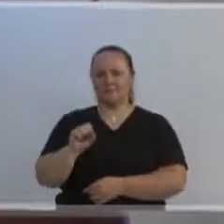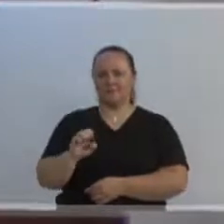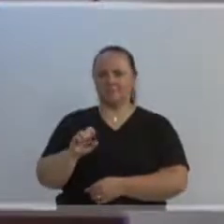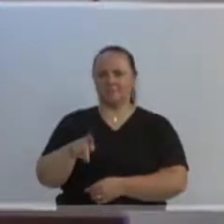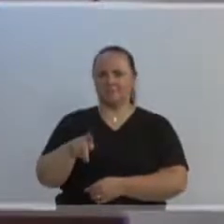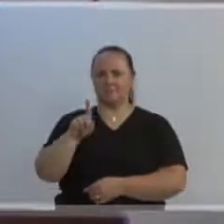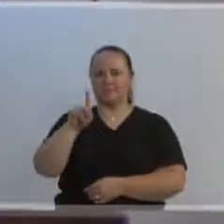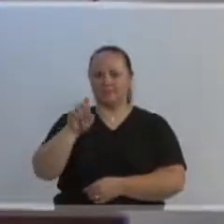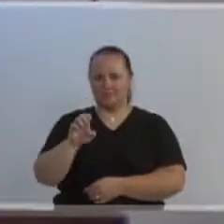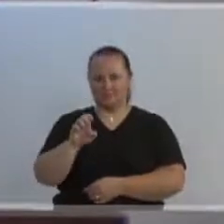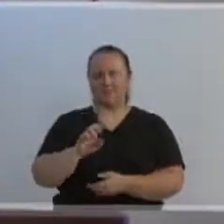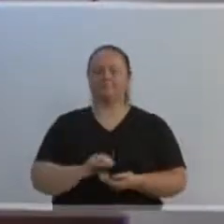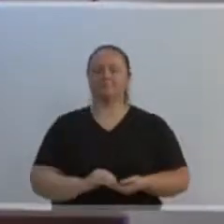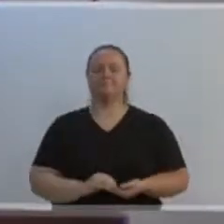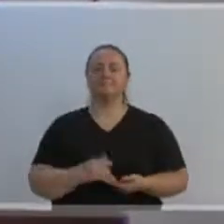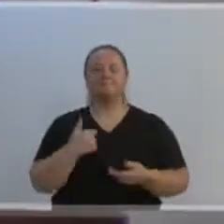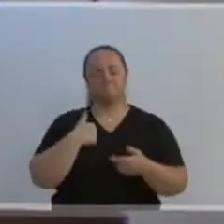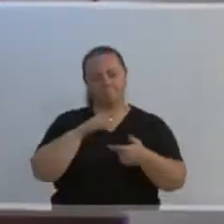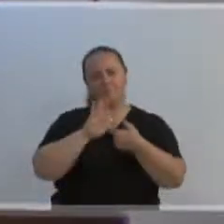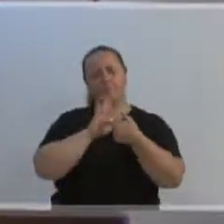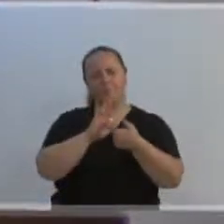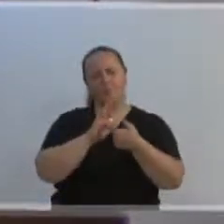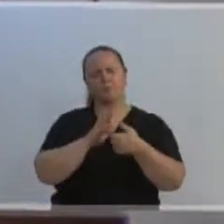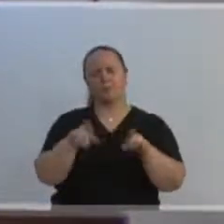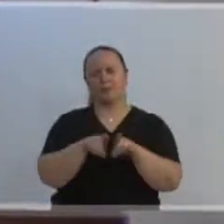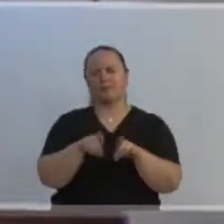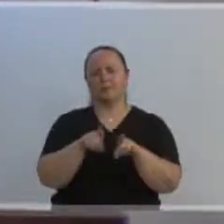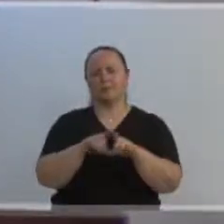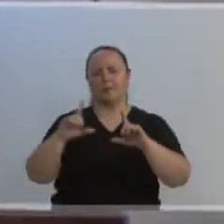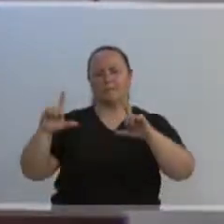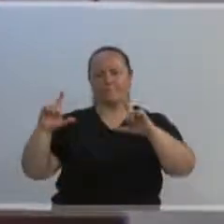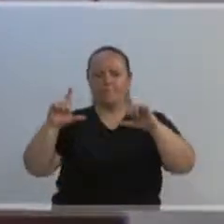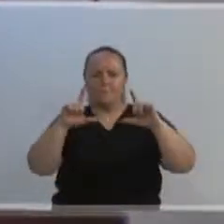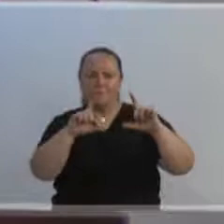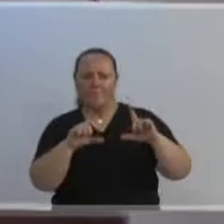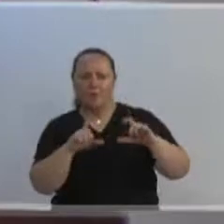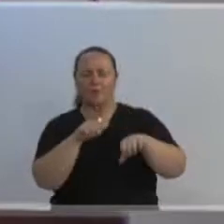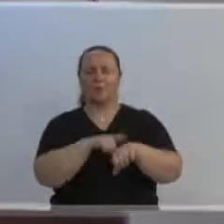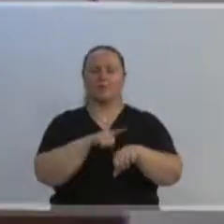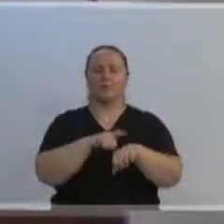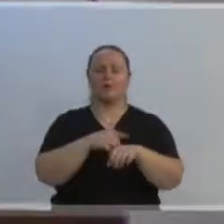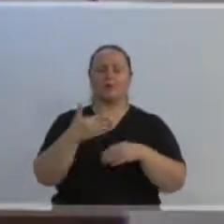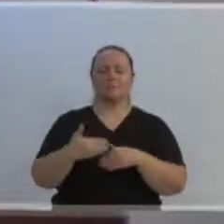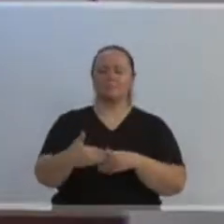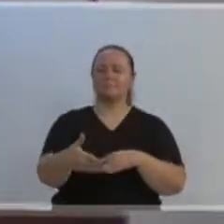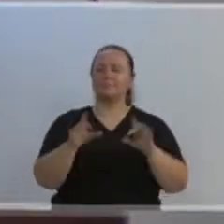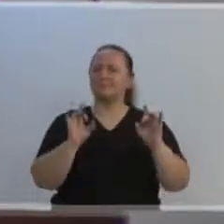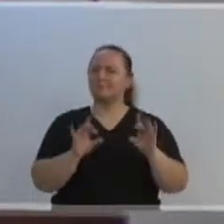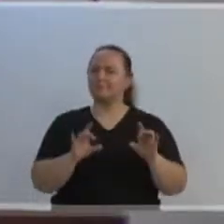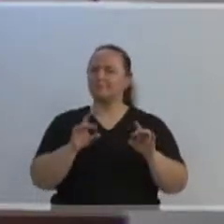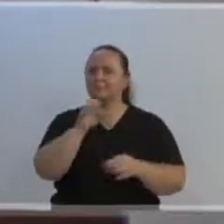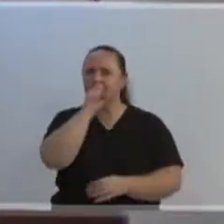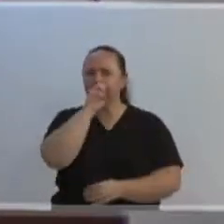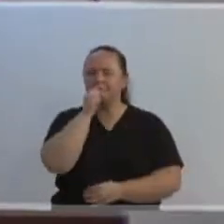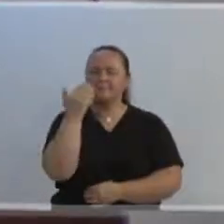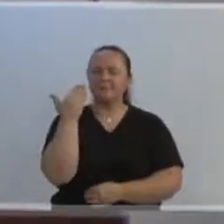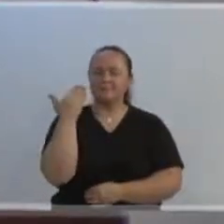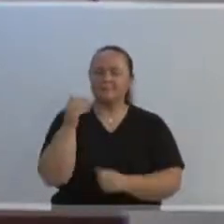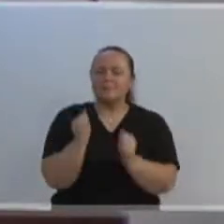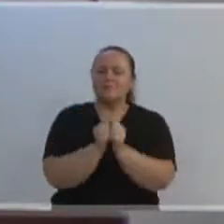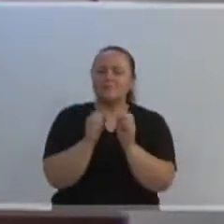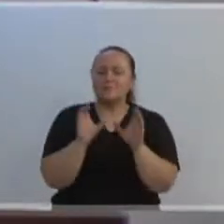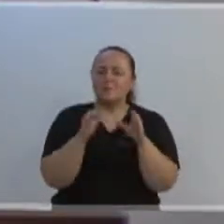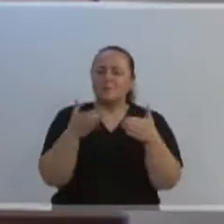algumas anfn o tus sair com relação a este momento especial que vivemos junto com a comunidade